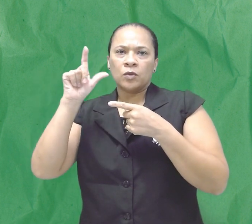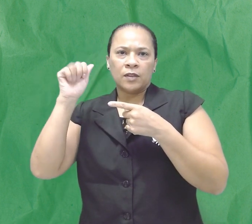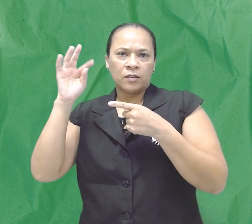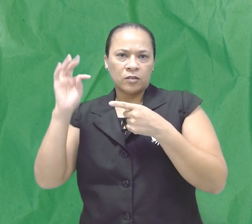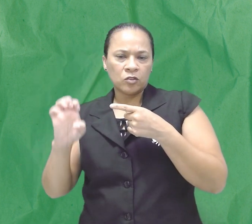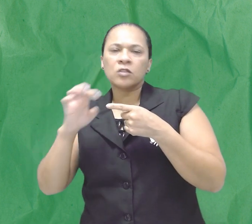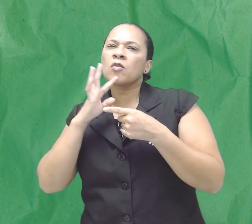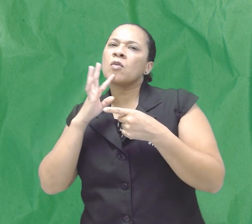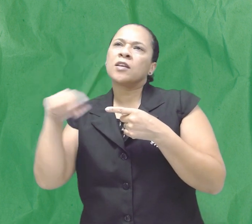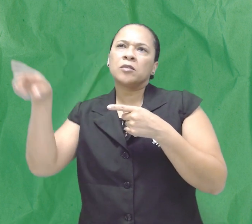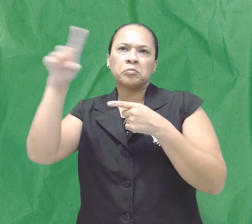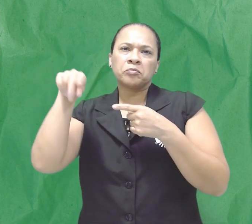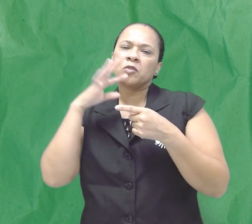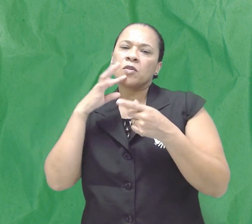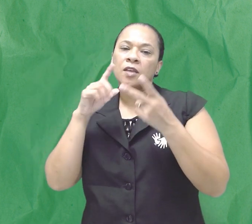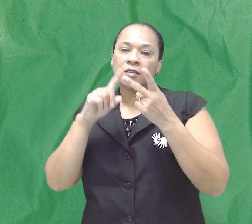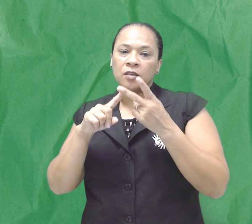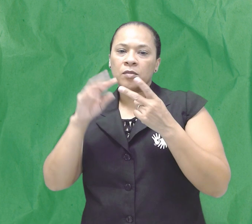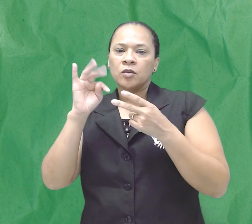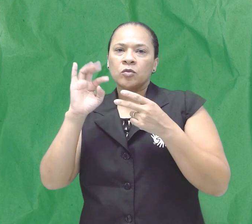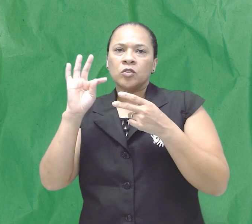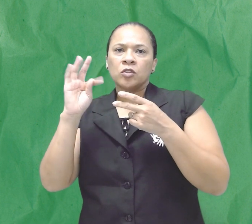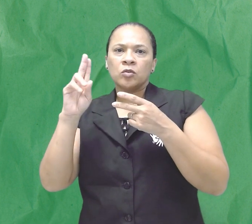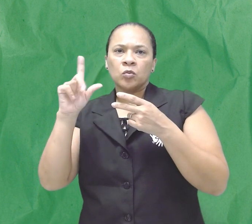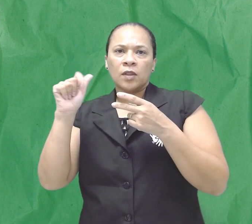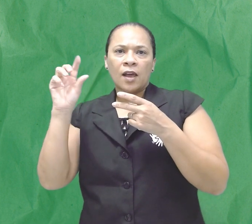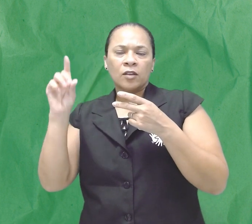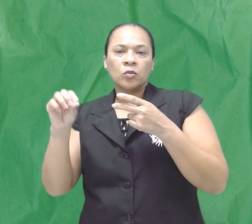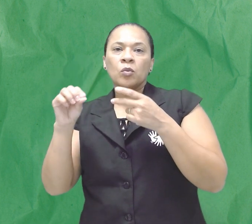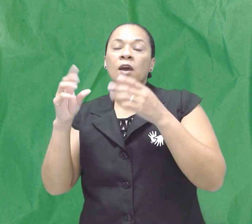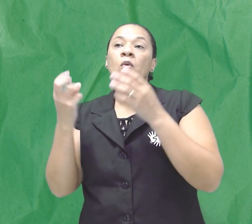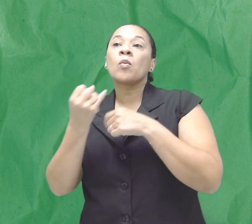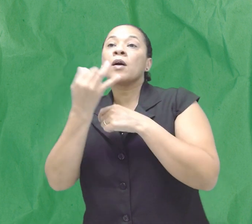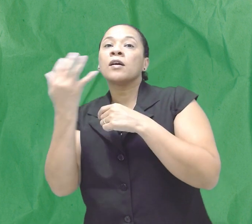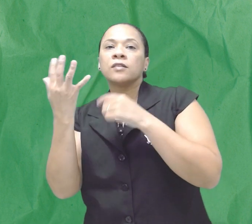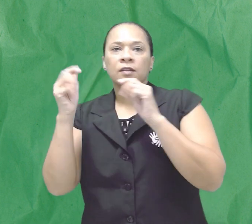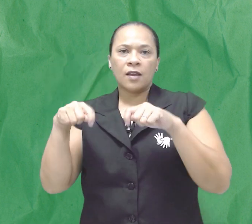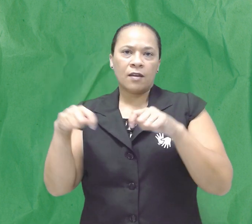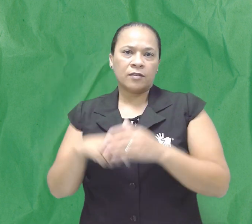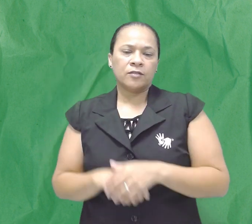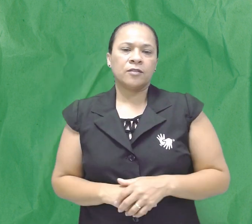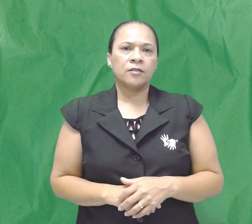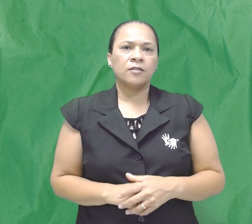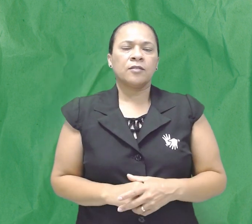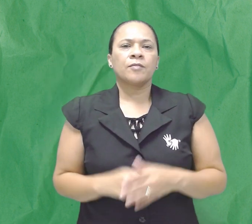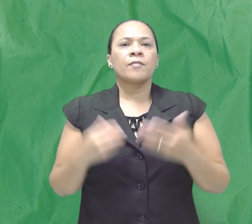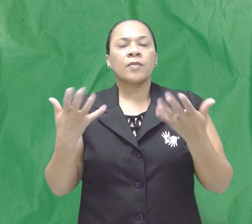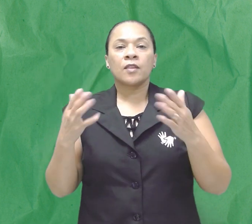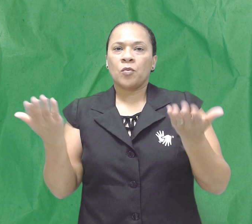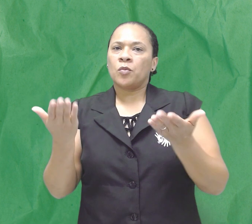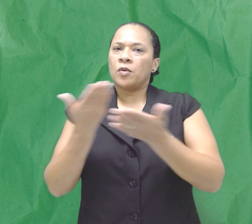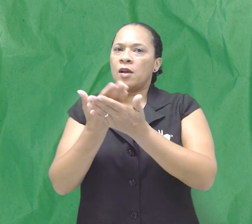conhecida, e o titulado, que é a espécie que a gente quer quantificar, tá? No caso da